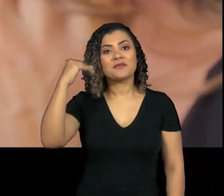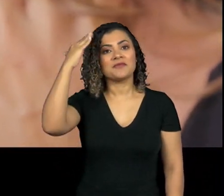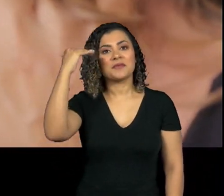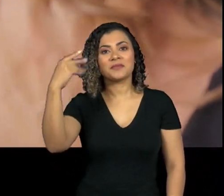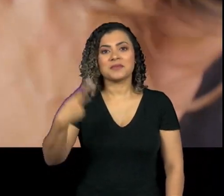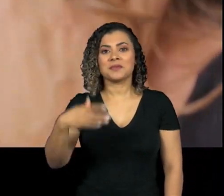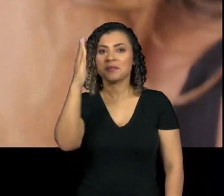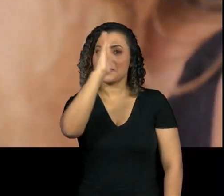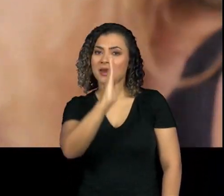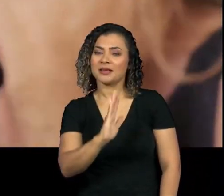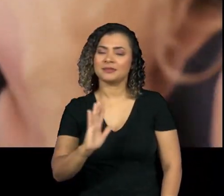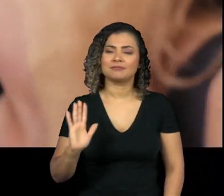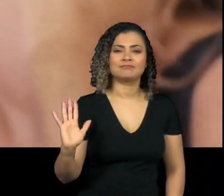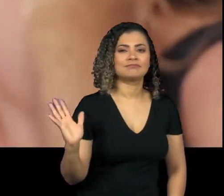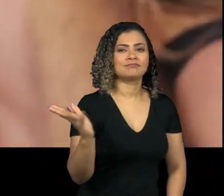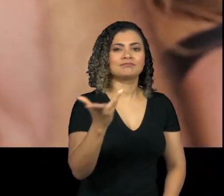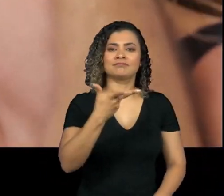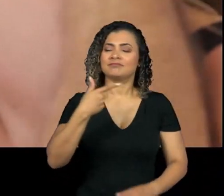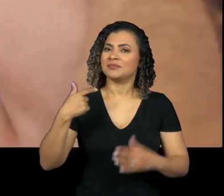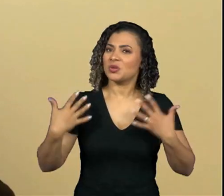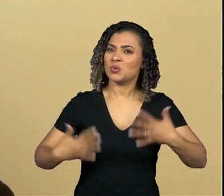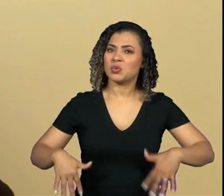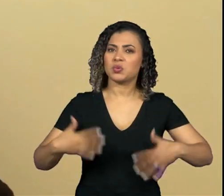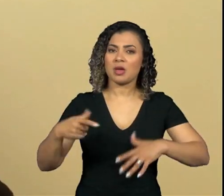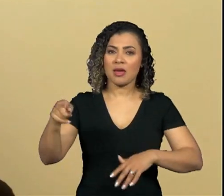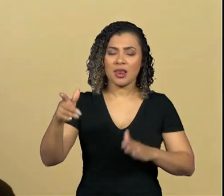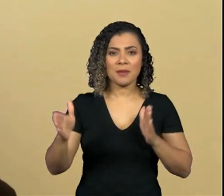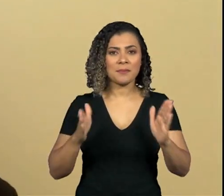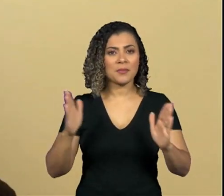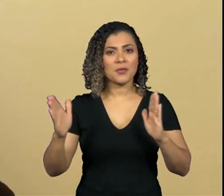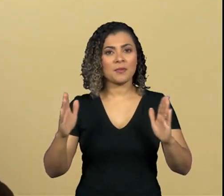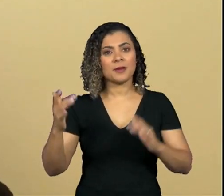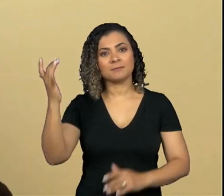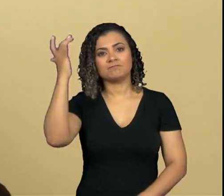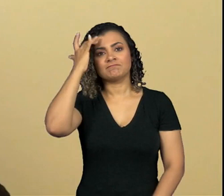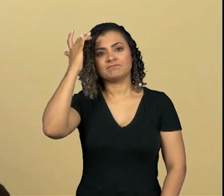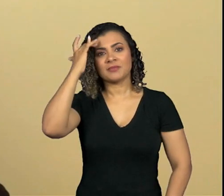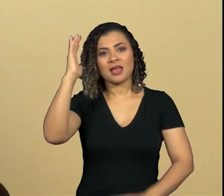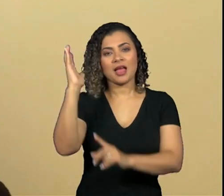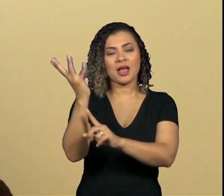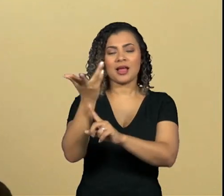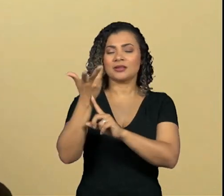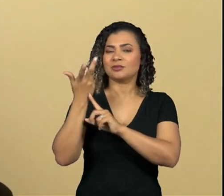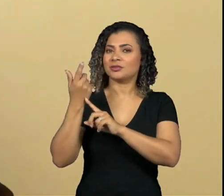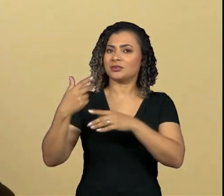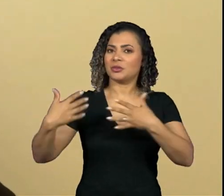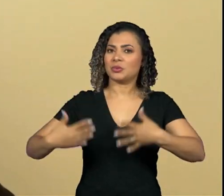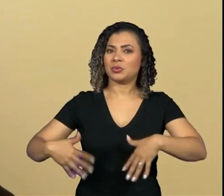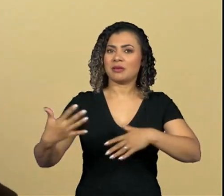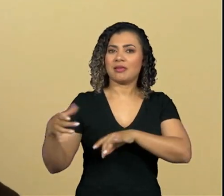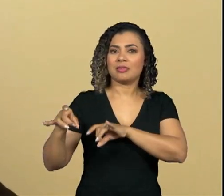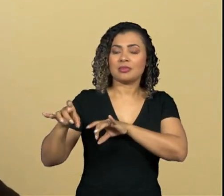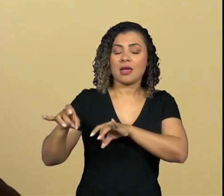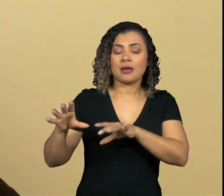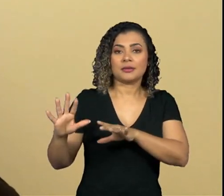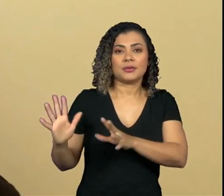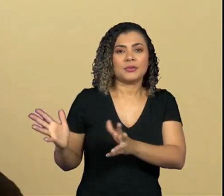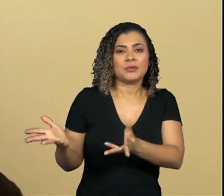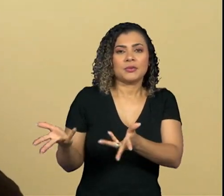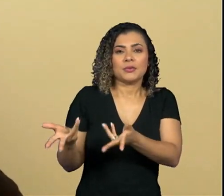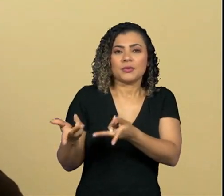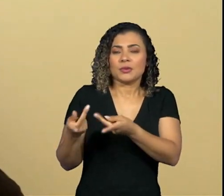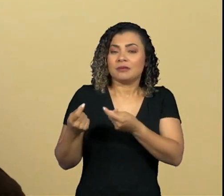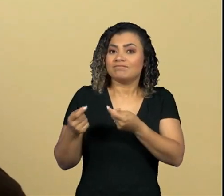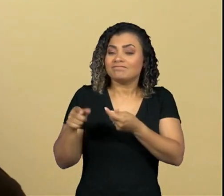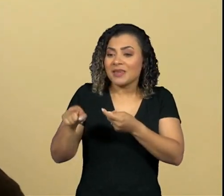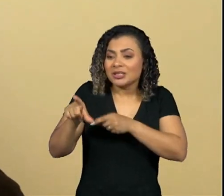hoje no Brasil. Realmente a Ana está num momento de muita maturidade artística, com uma técnica apuradíssima, com